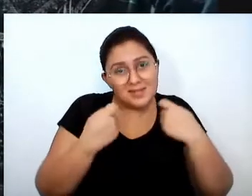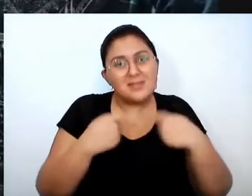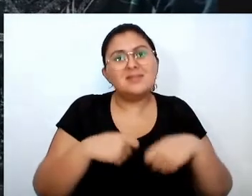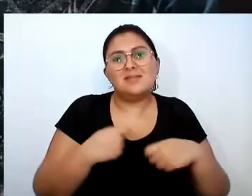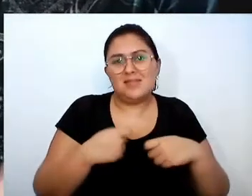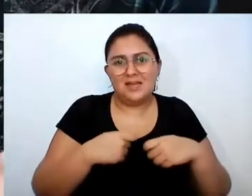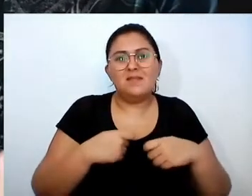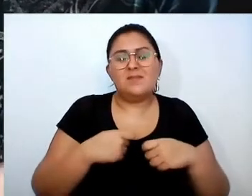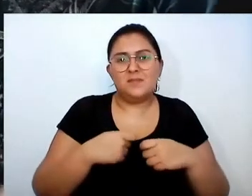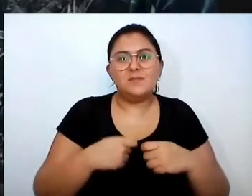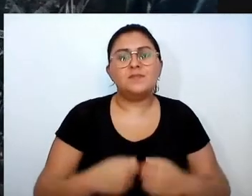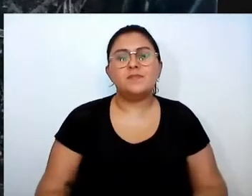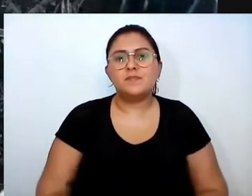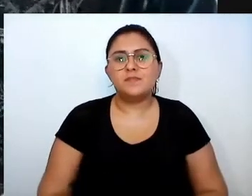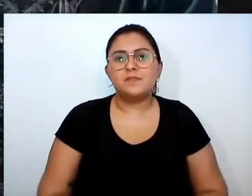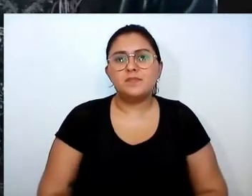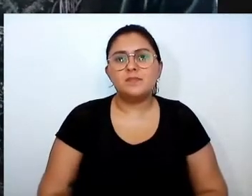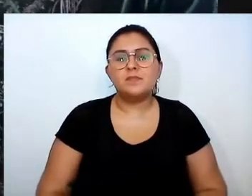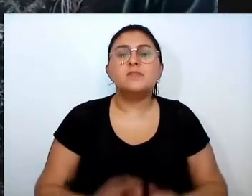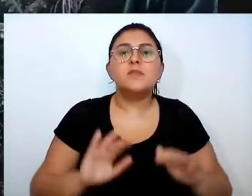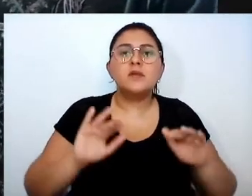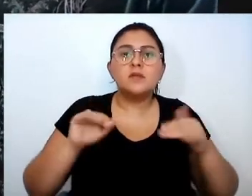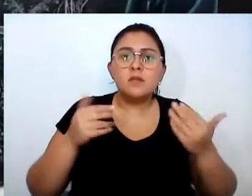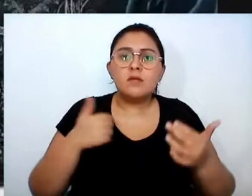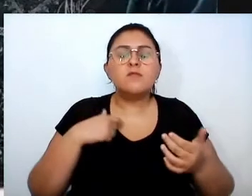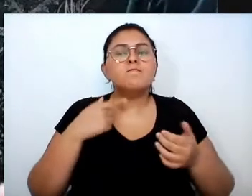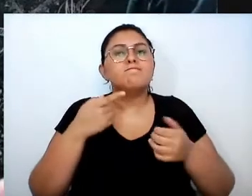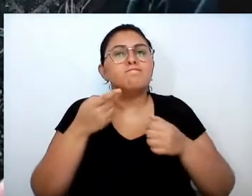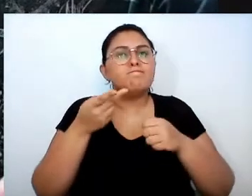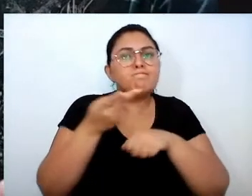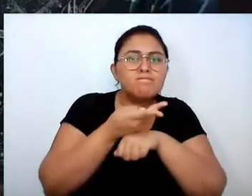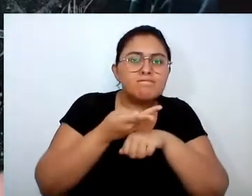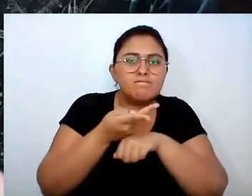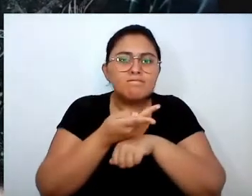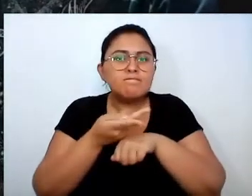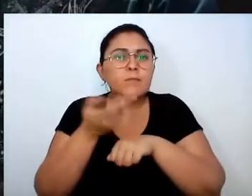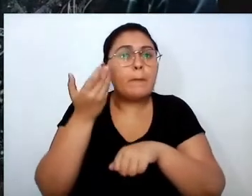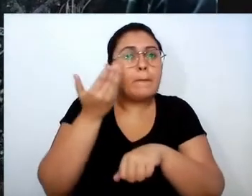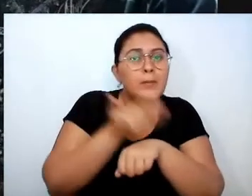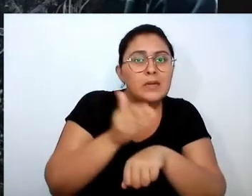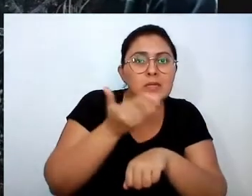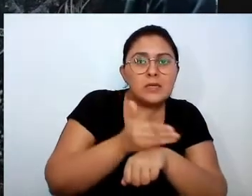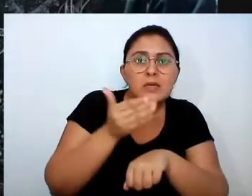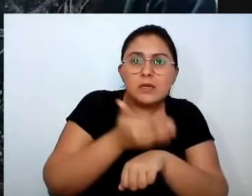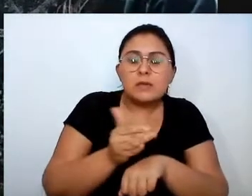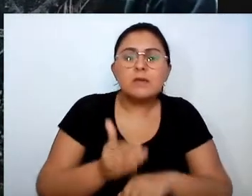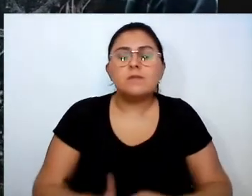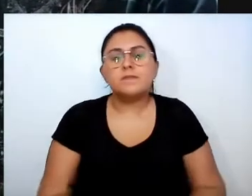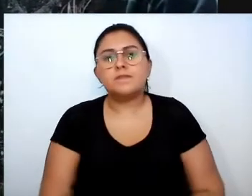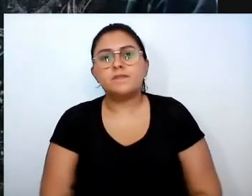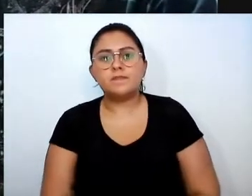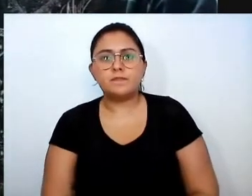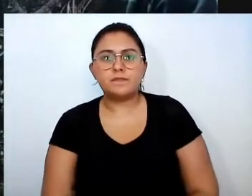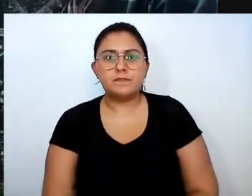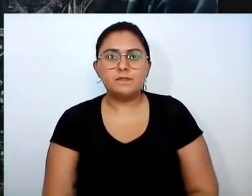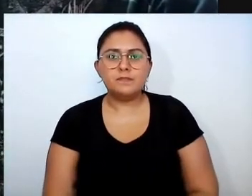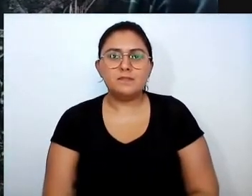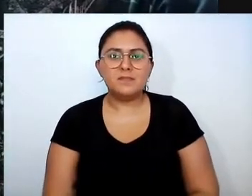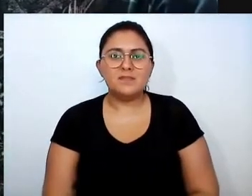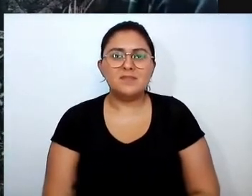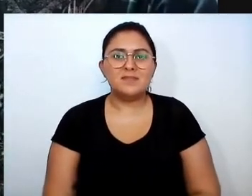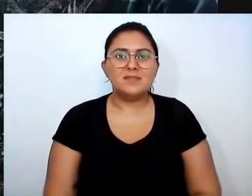enfim, tinha que ser uma coisa que eu fui explorando bastante, né? Tanto é que hoje, né, o pessoal